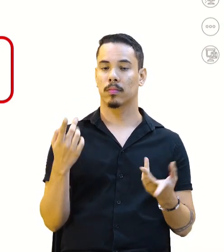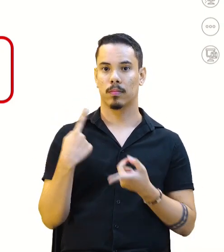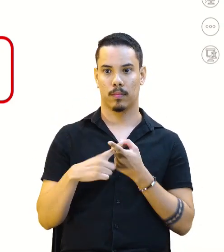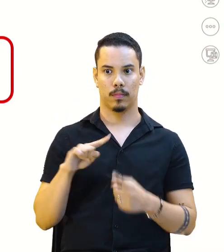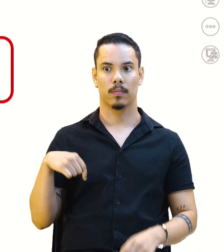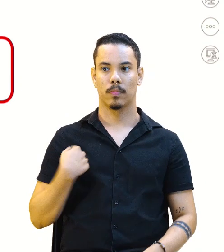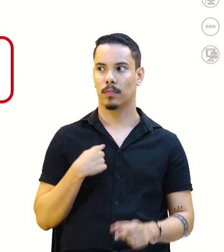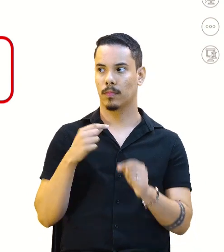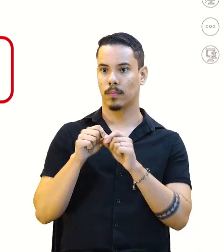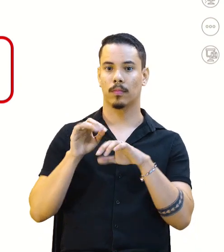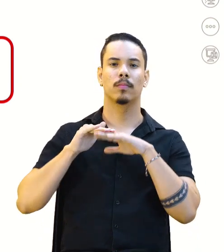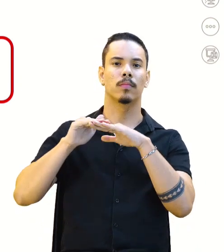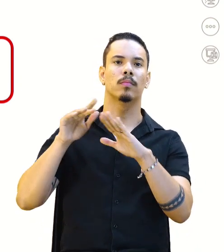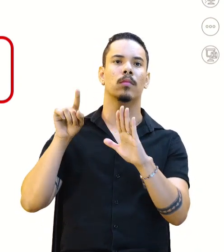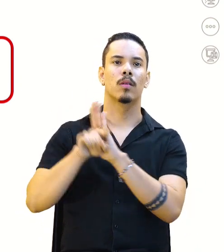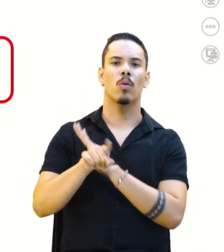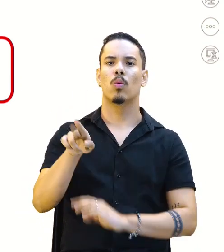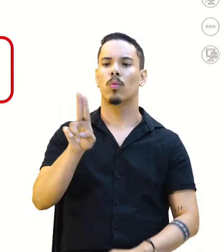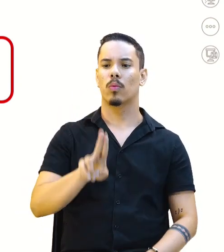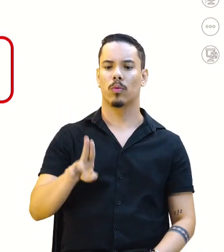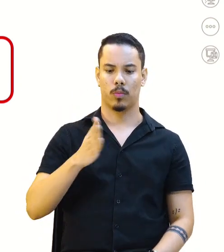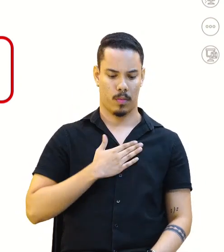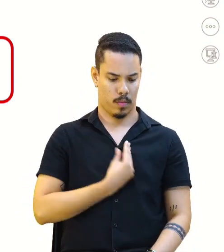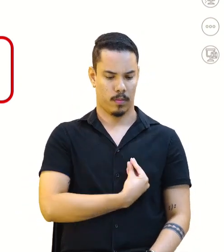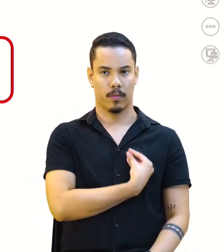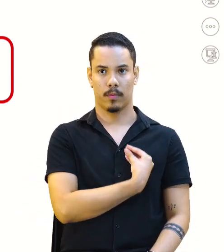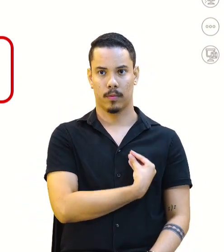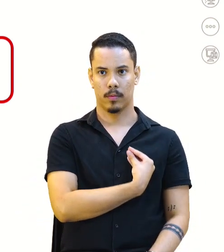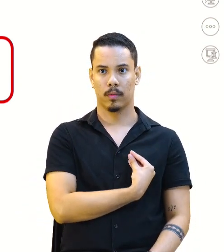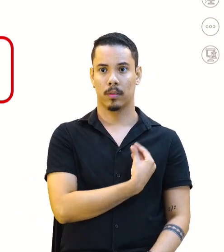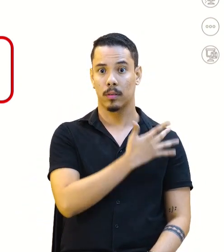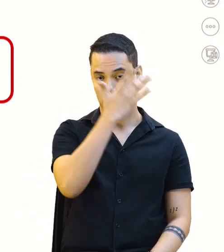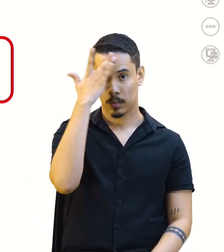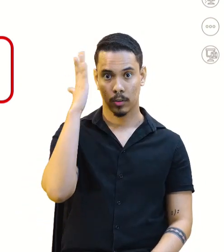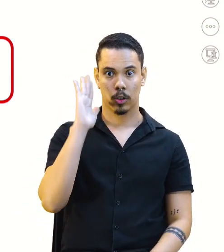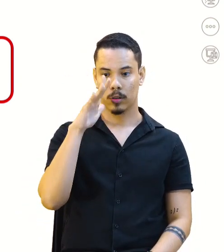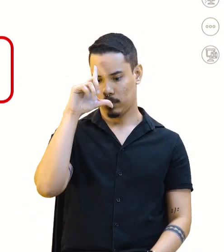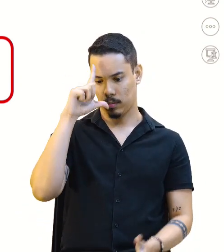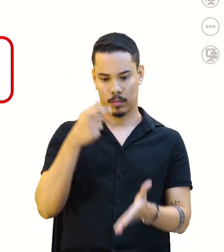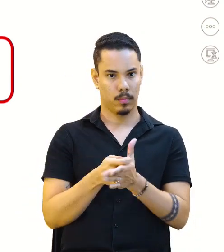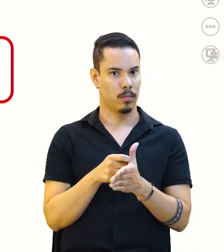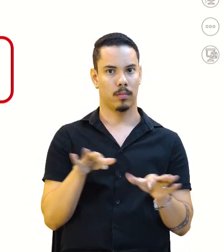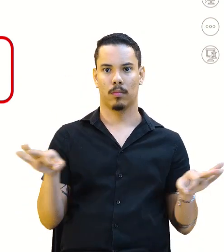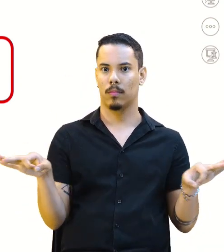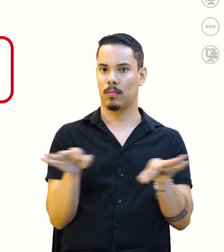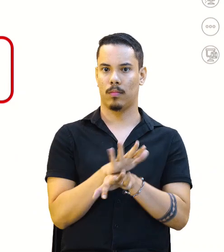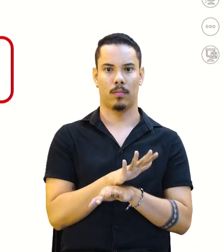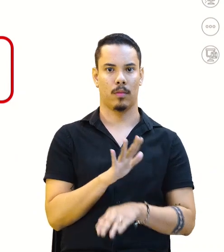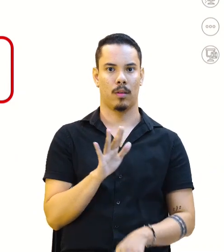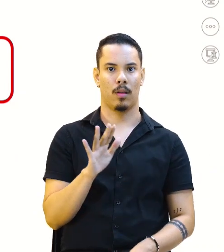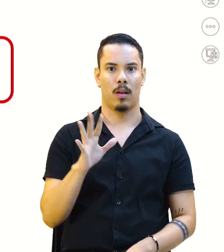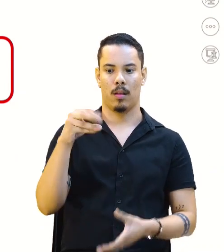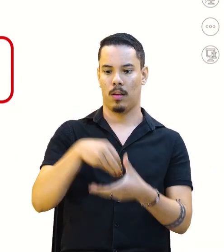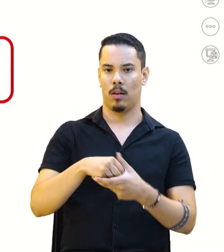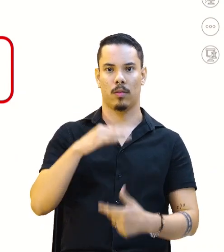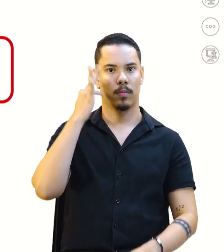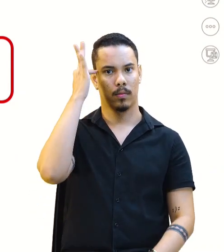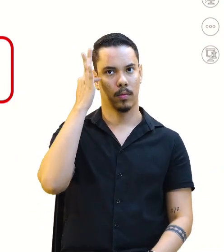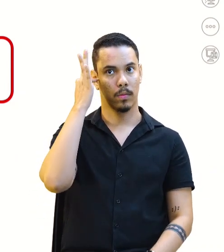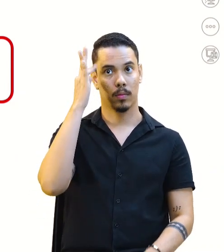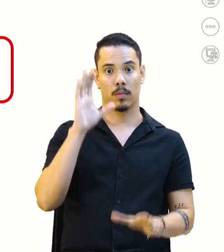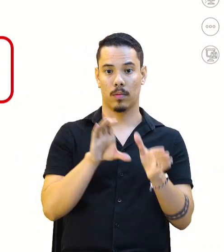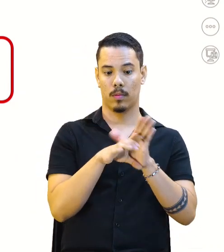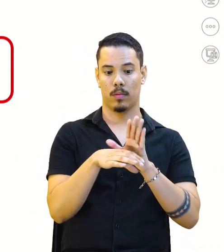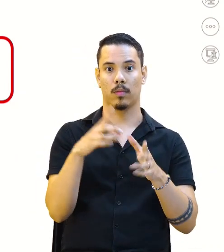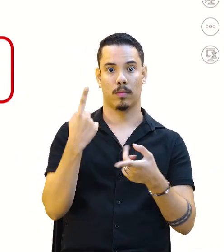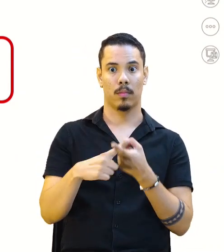pergunta, o que é útil para a nossa vida? Pessoal, isso já determina uma questão filosófica. O conceito da utilidade, se é útil